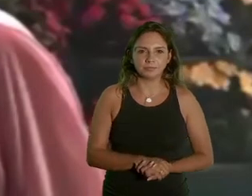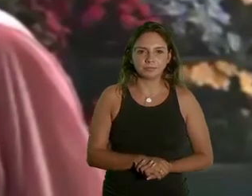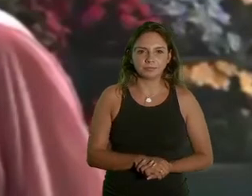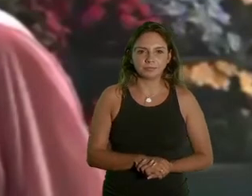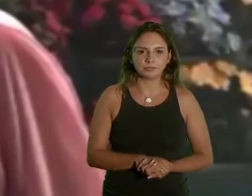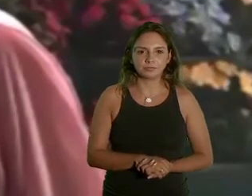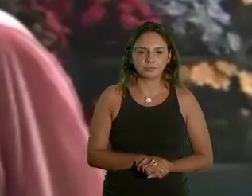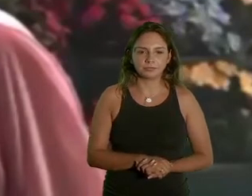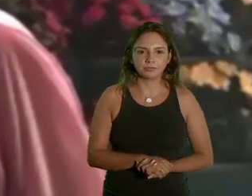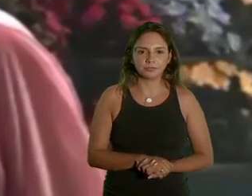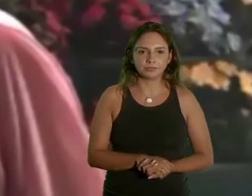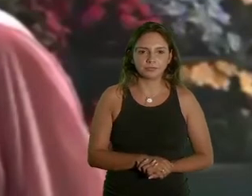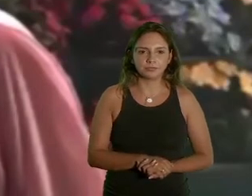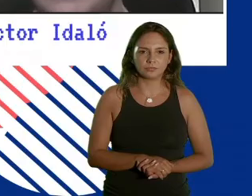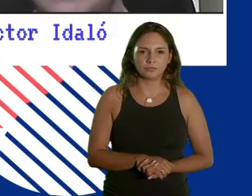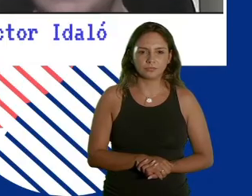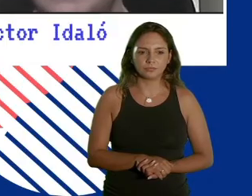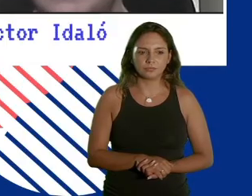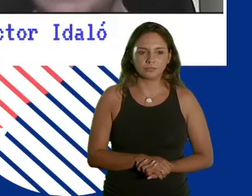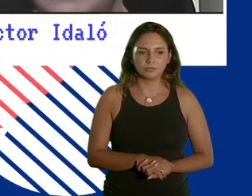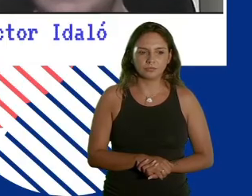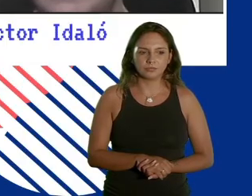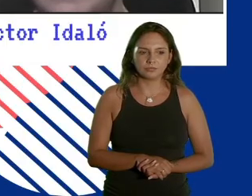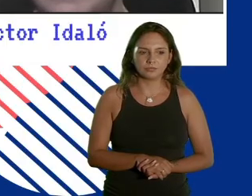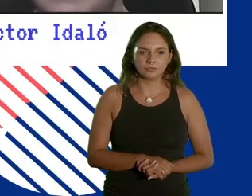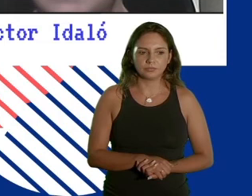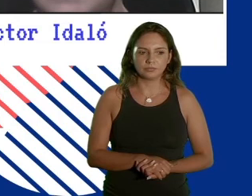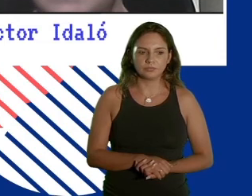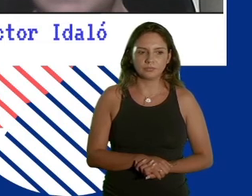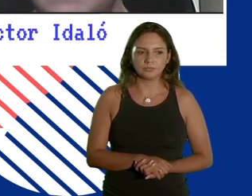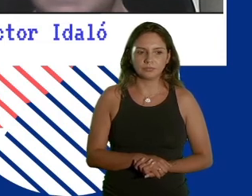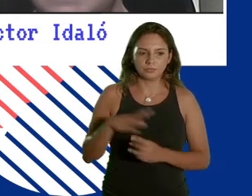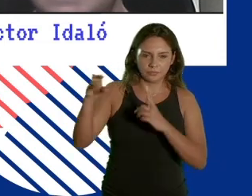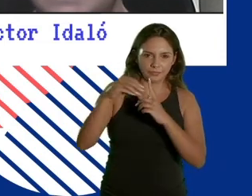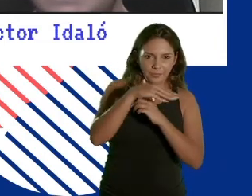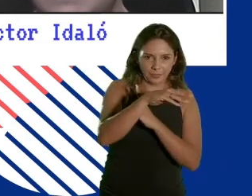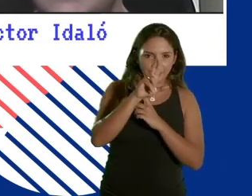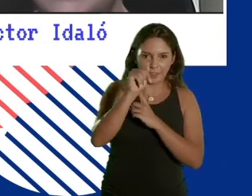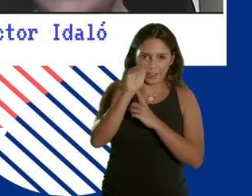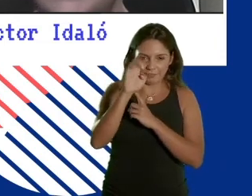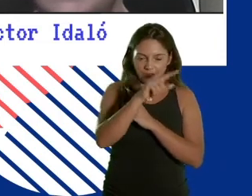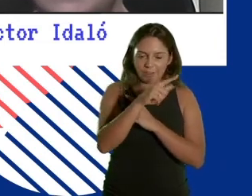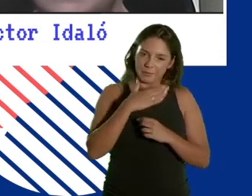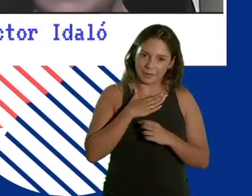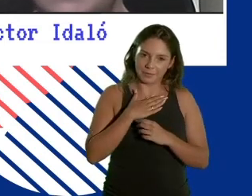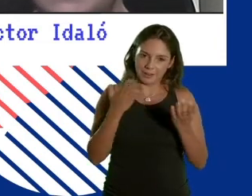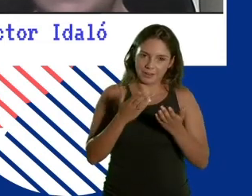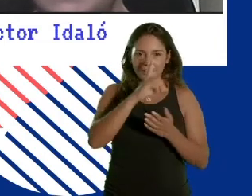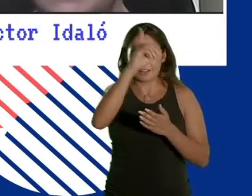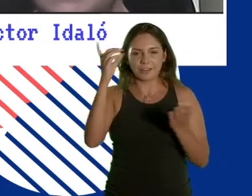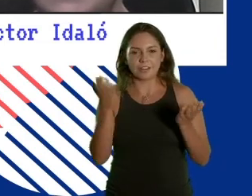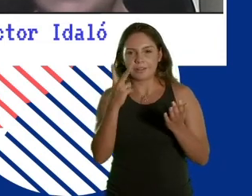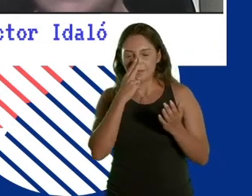do Rael, o mediador, Rael, que para mim, nesse dia, nessa